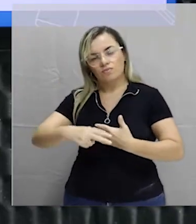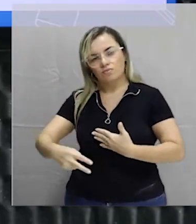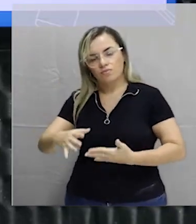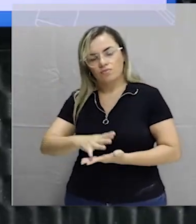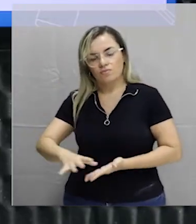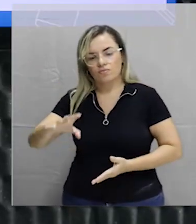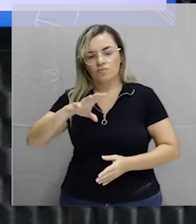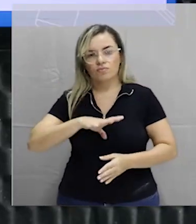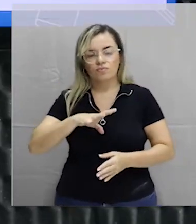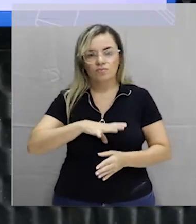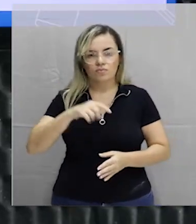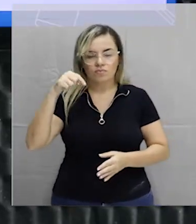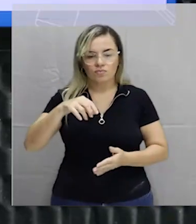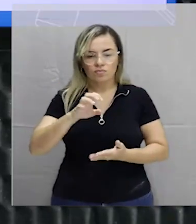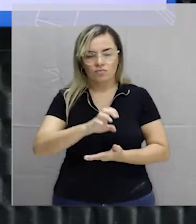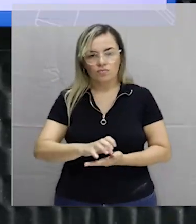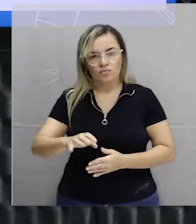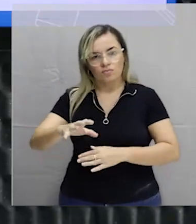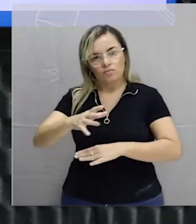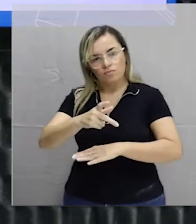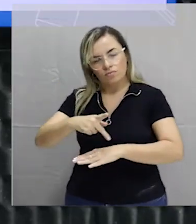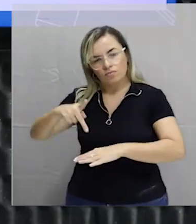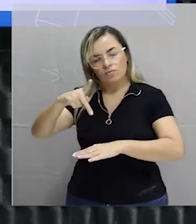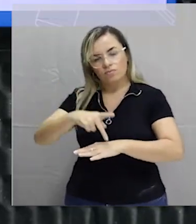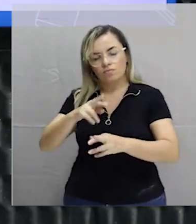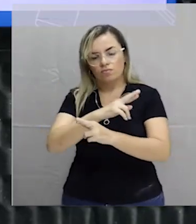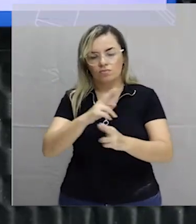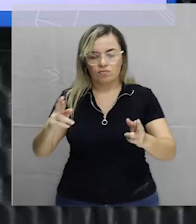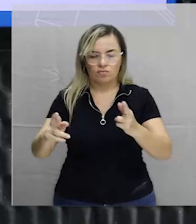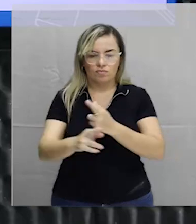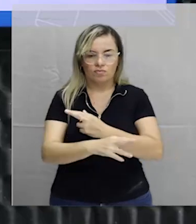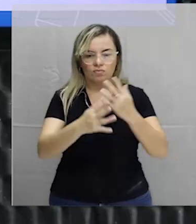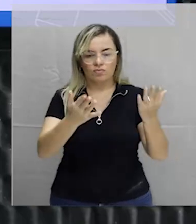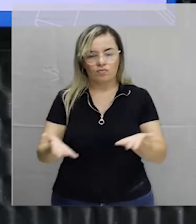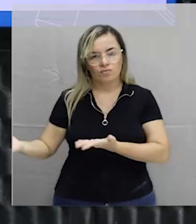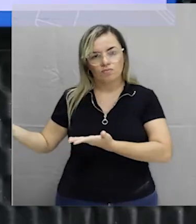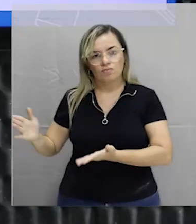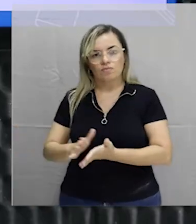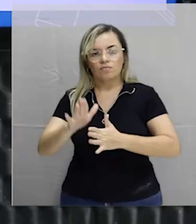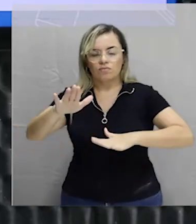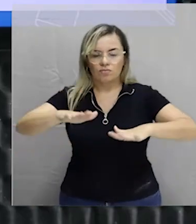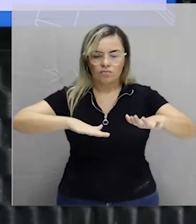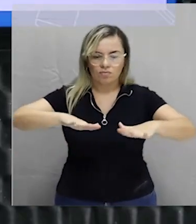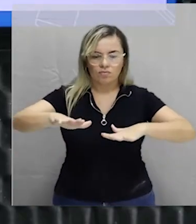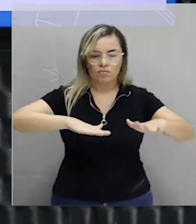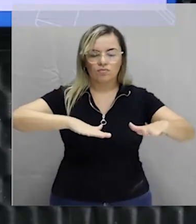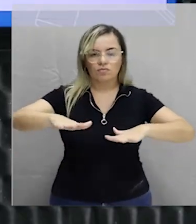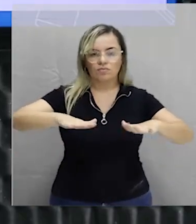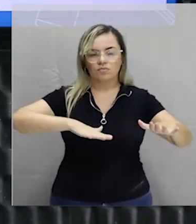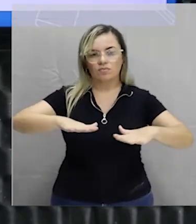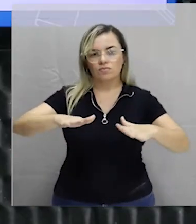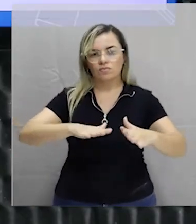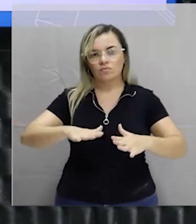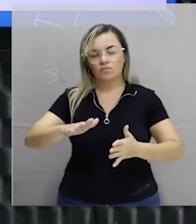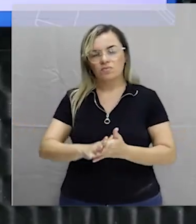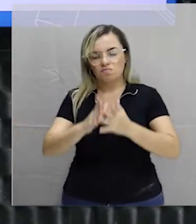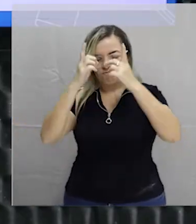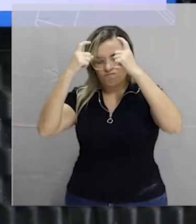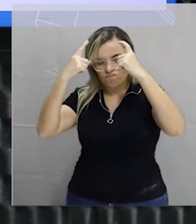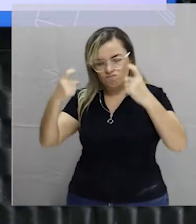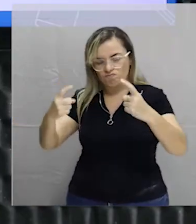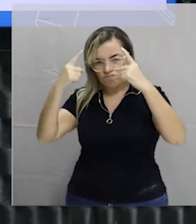a reação do Estado português em relação a esse movimento é uma reação extremamente